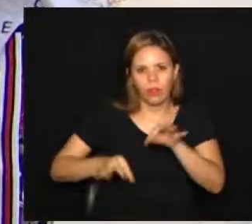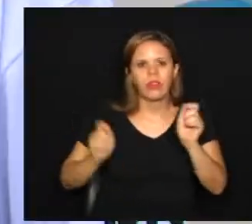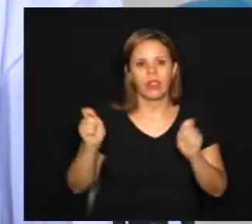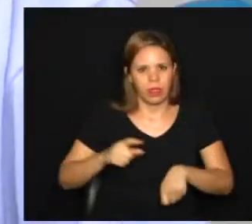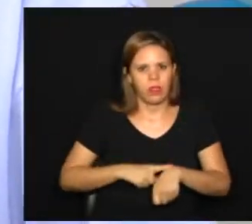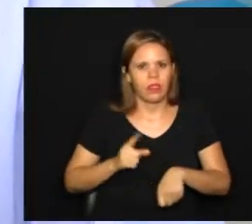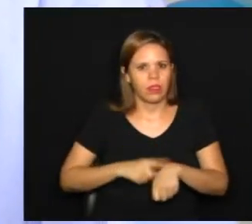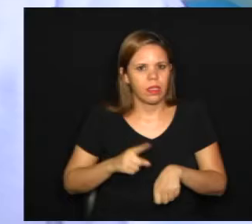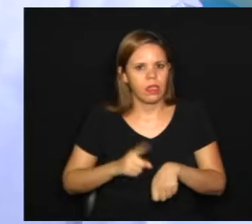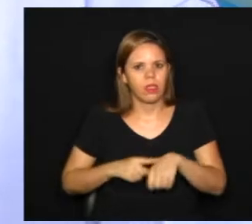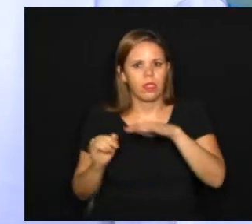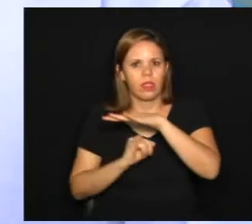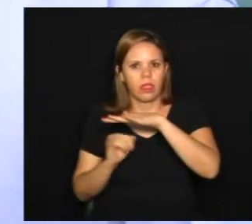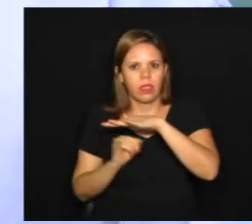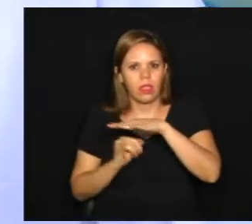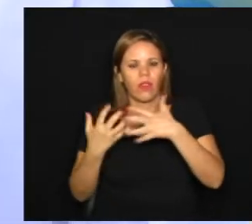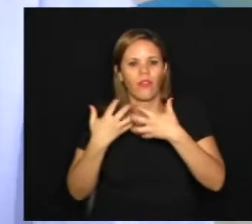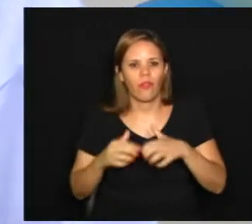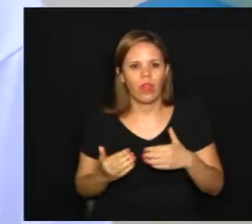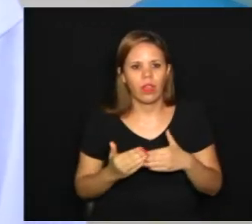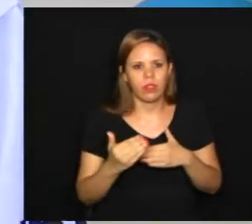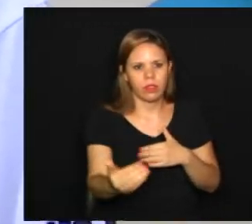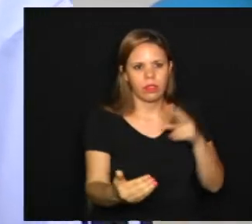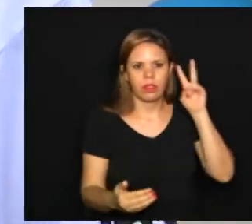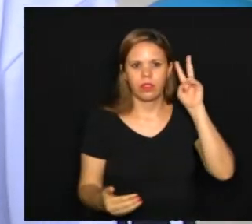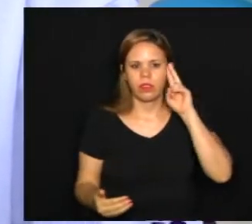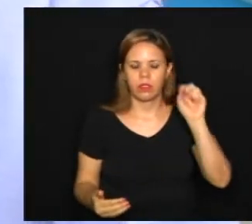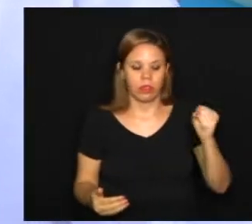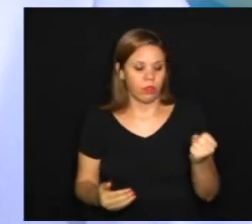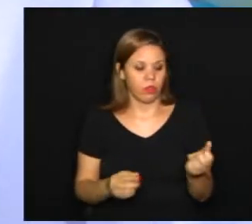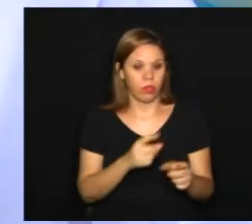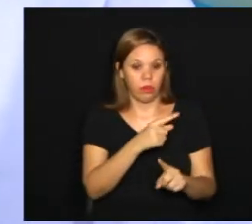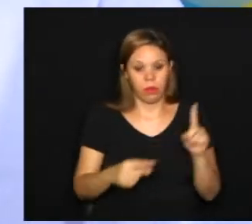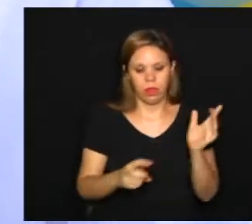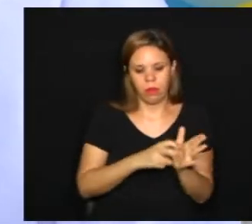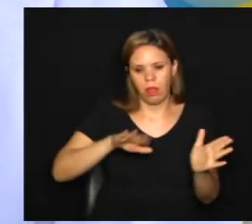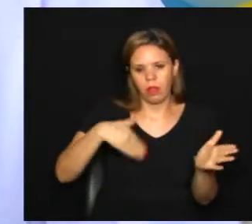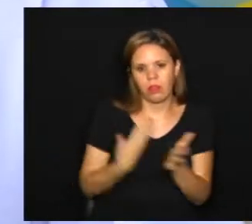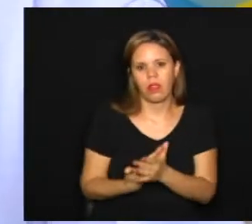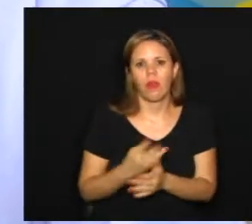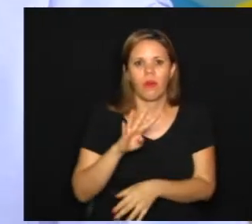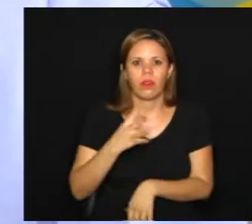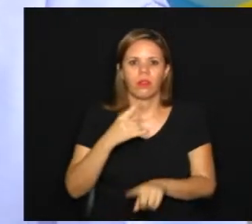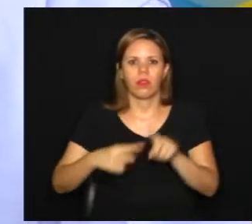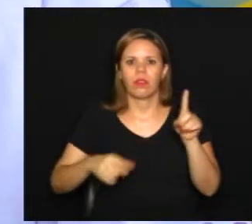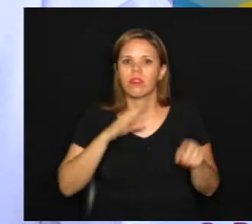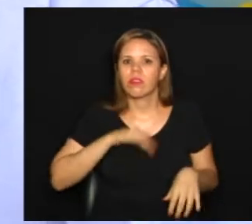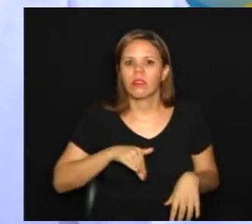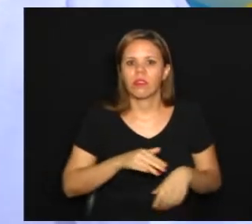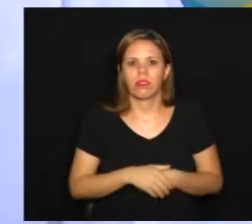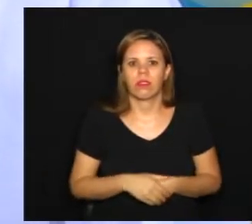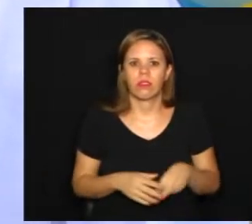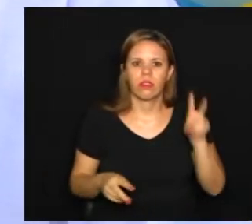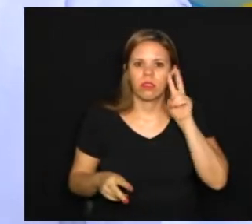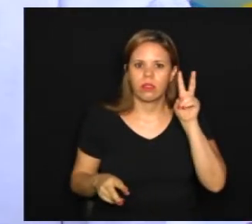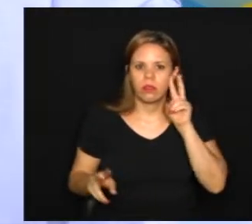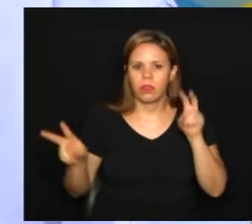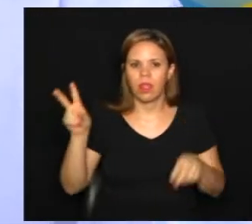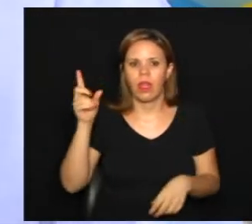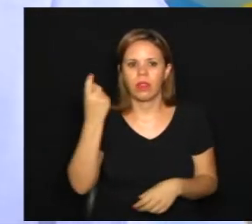tempo. A ONG ela vai estar já funcionando a partir de segunda-feira, das 8h30 da manhã até 16h30 da tarde. De segunda a